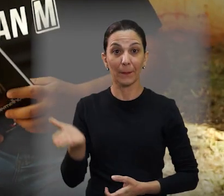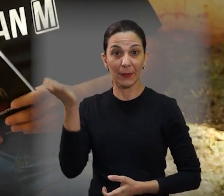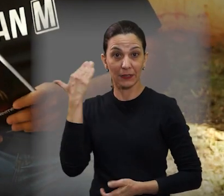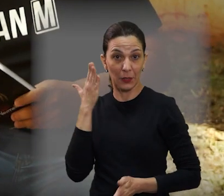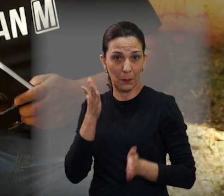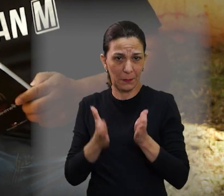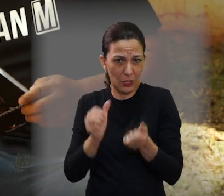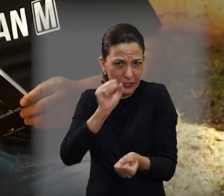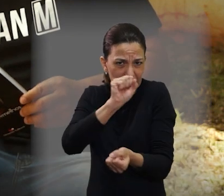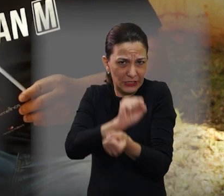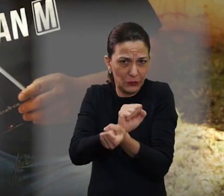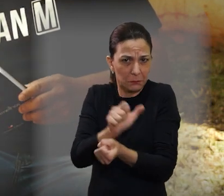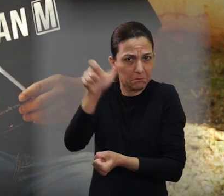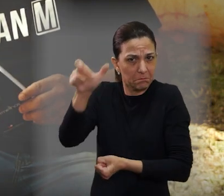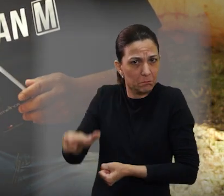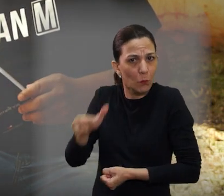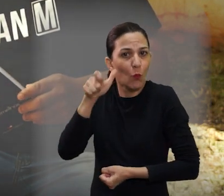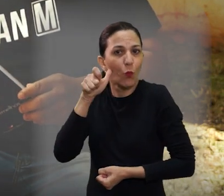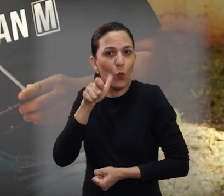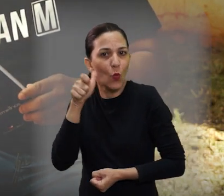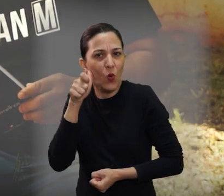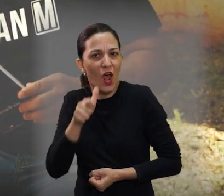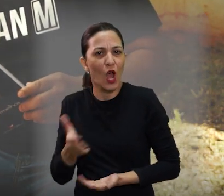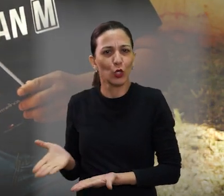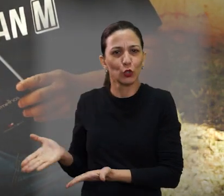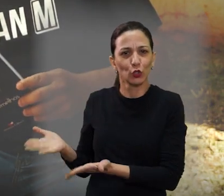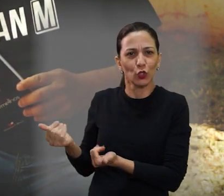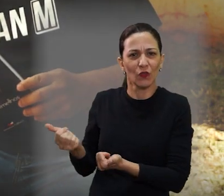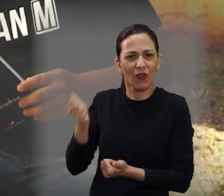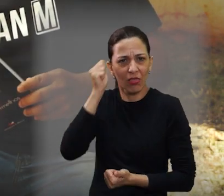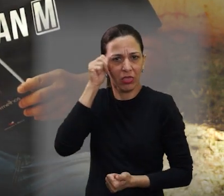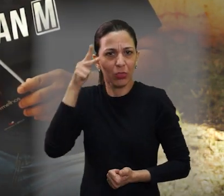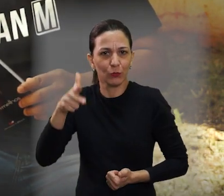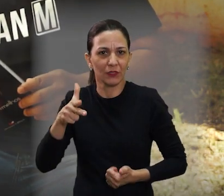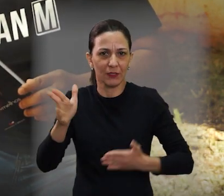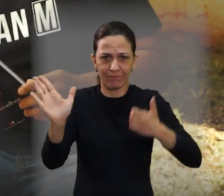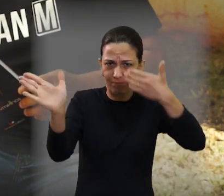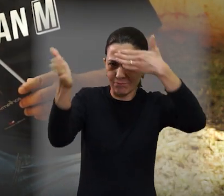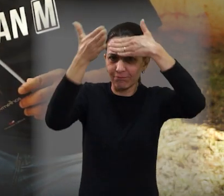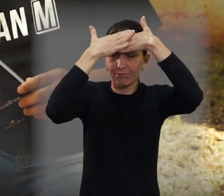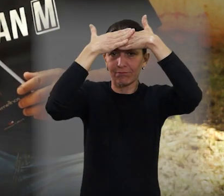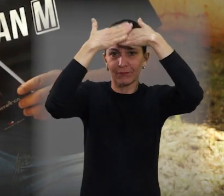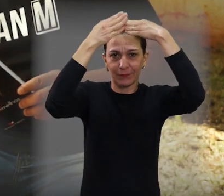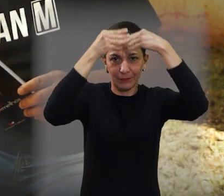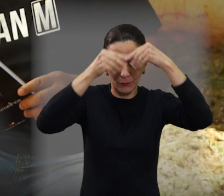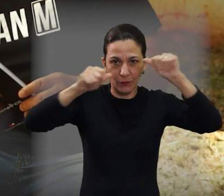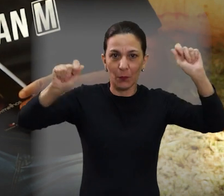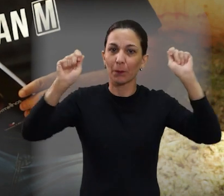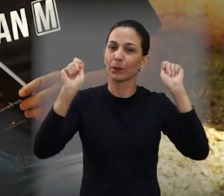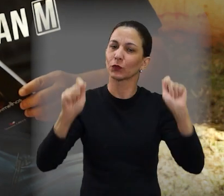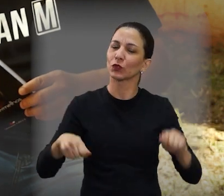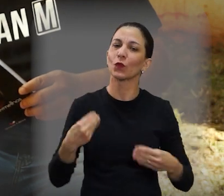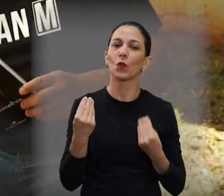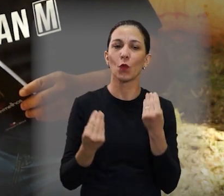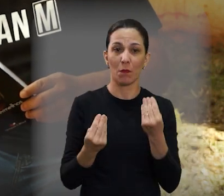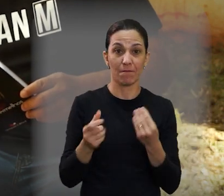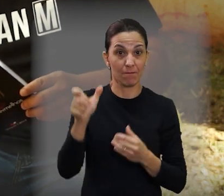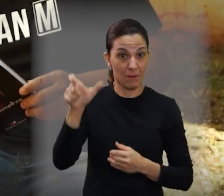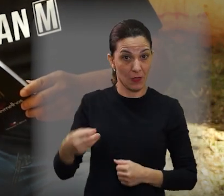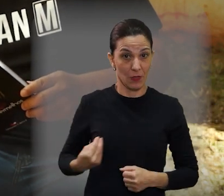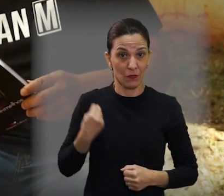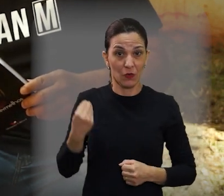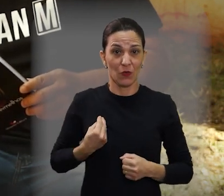Como foi possível, na época da escravidão, uma jovem de gênio forte quebrar tabus ao enfrentar